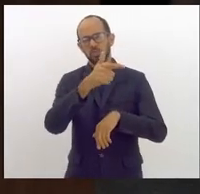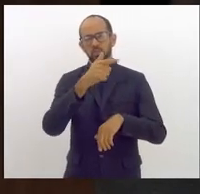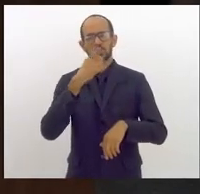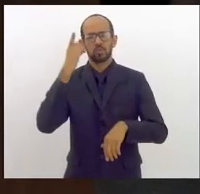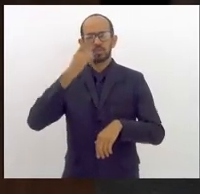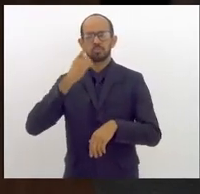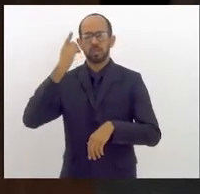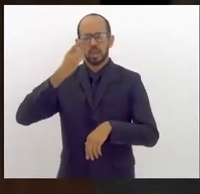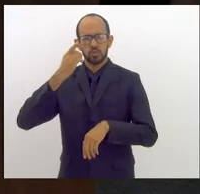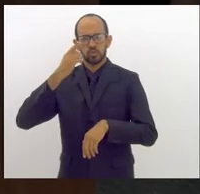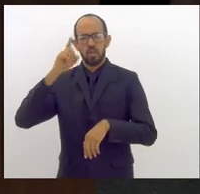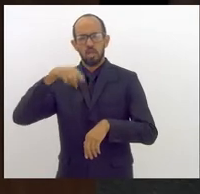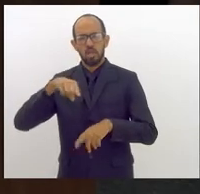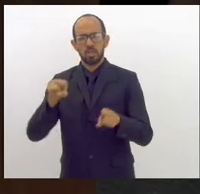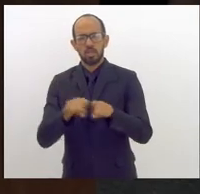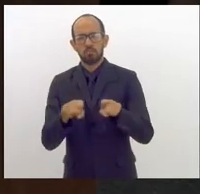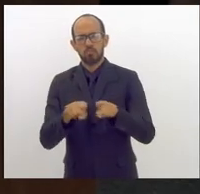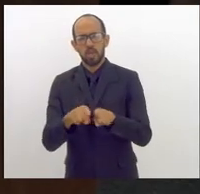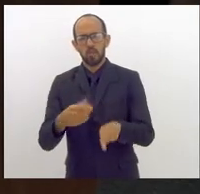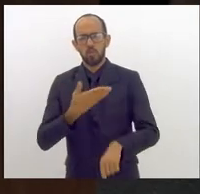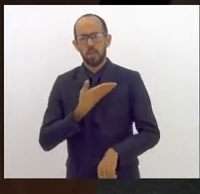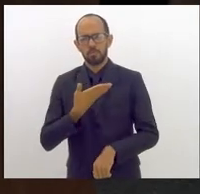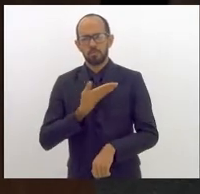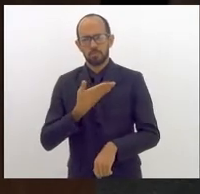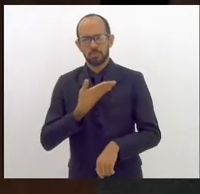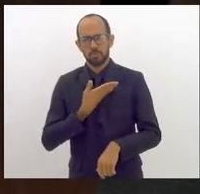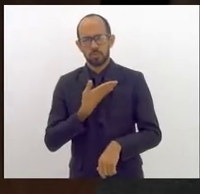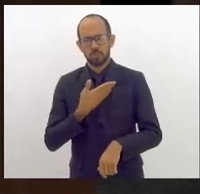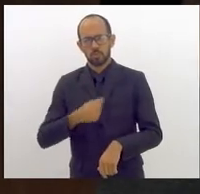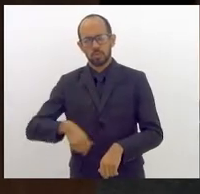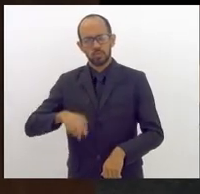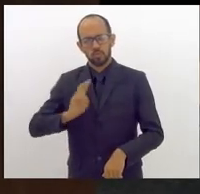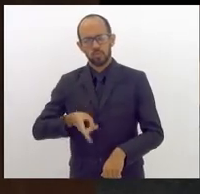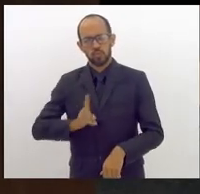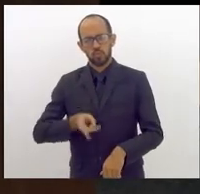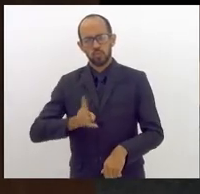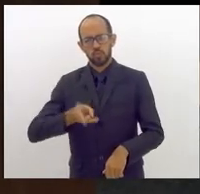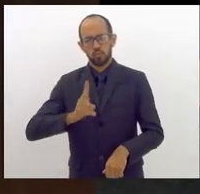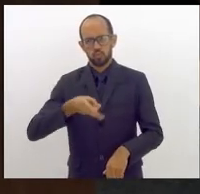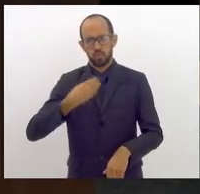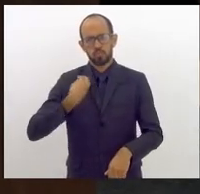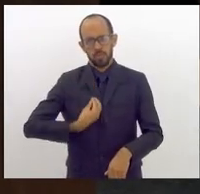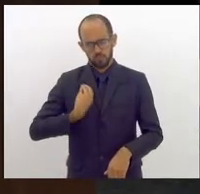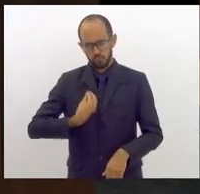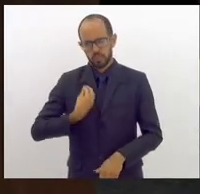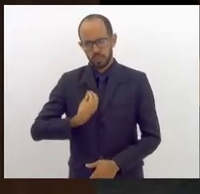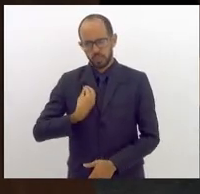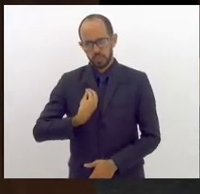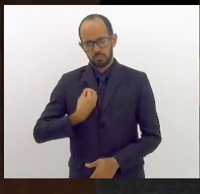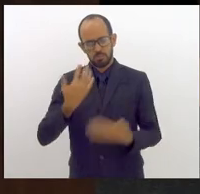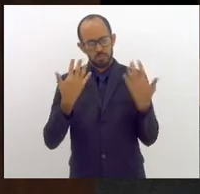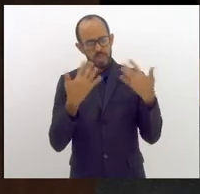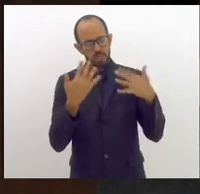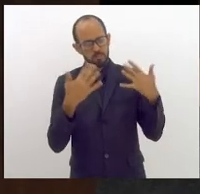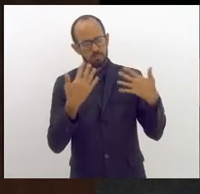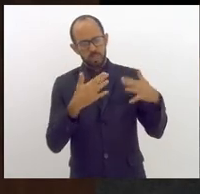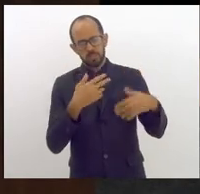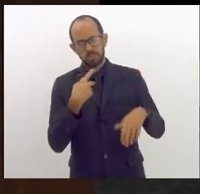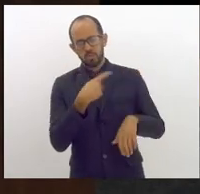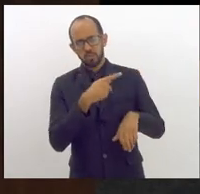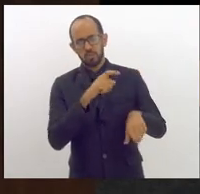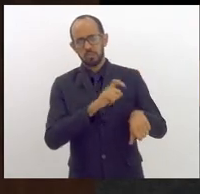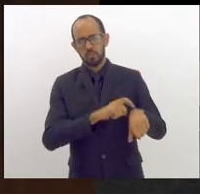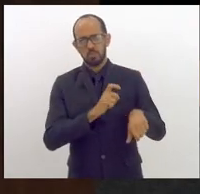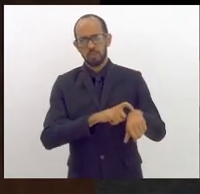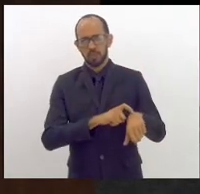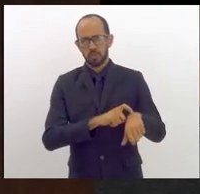um amigo e amigo a gente leva para vida inteira Então parabéns pelo seu momento aqui